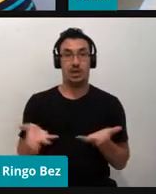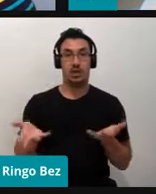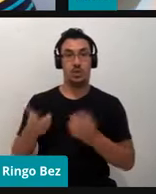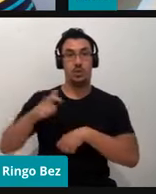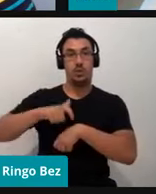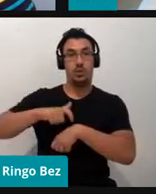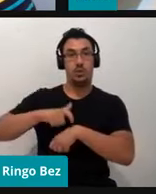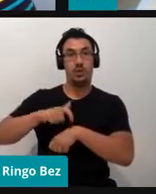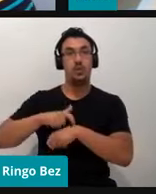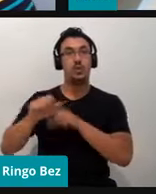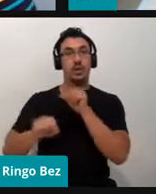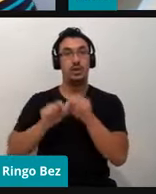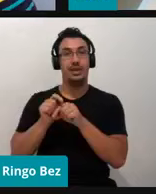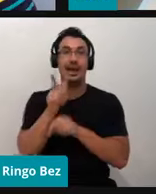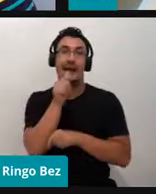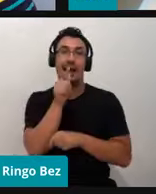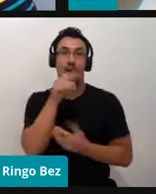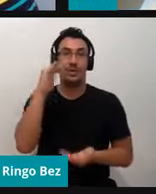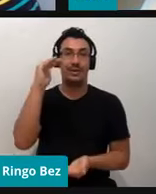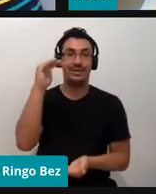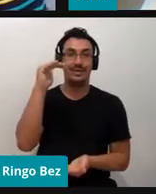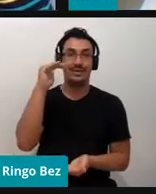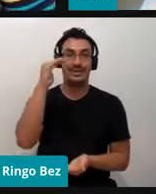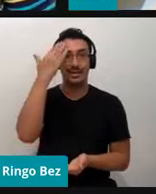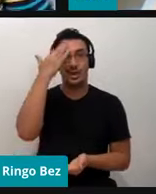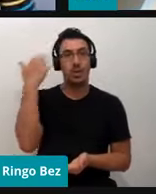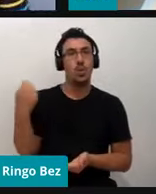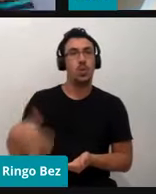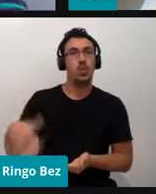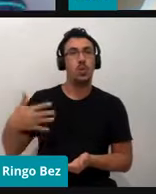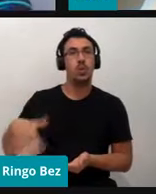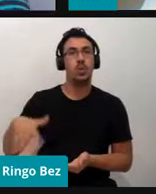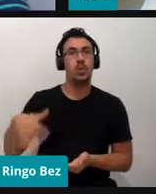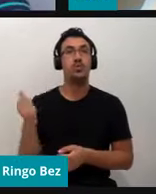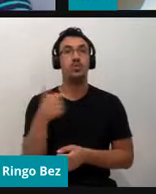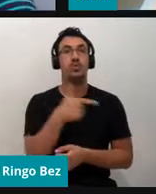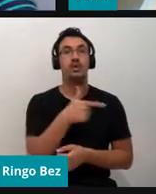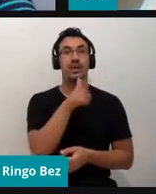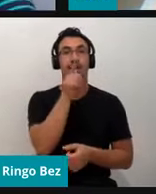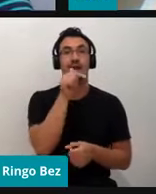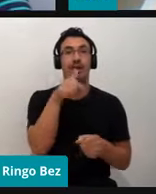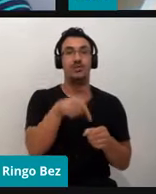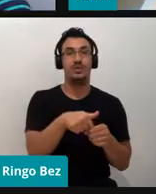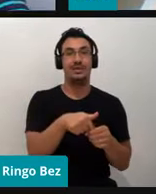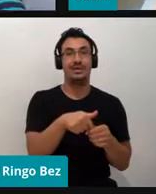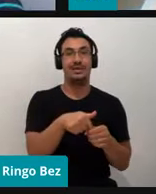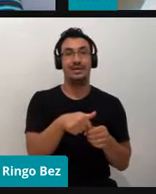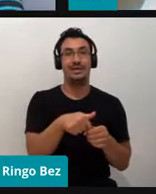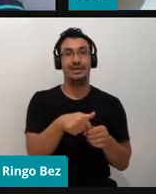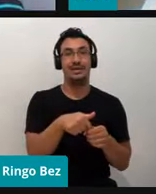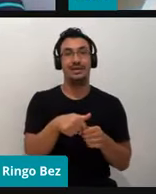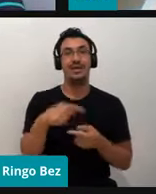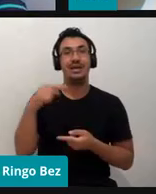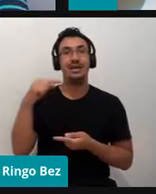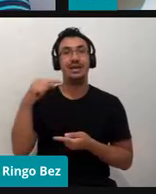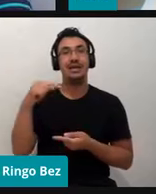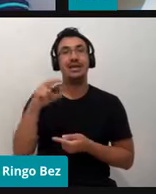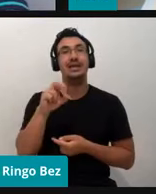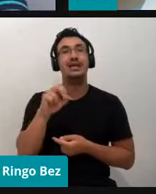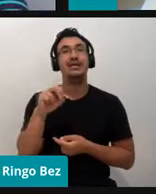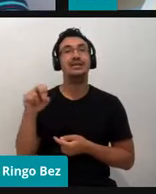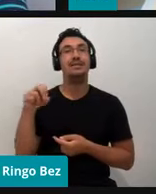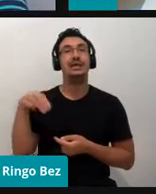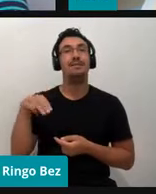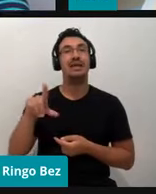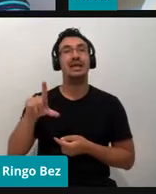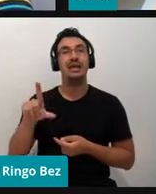água engarrafada ela está mais cara do que a gasolina, né? Uma garrafinha de 500 ml de água mineral